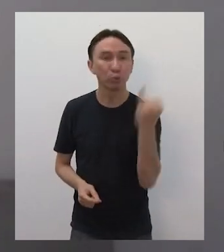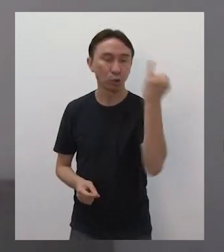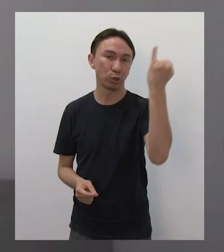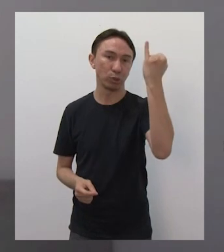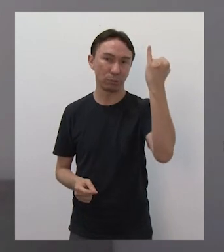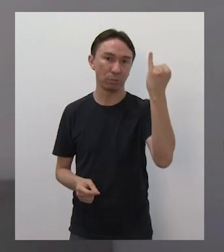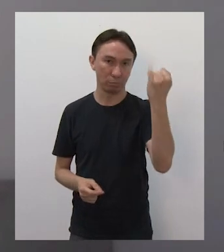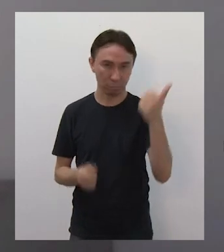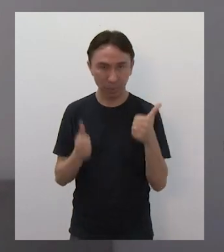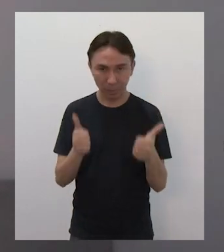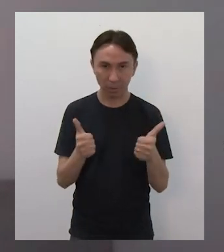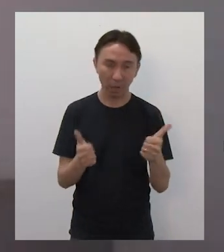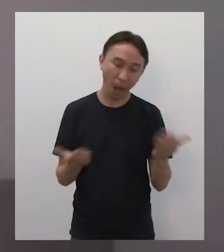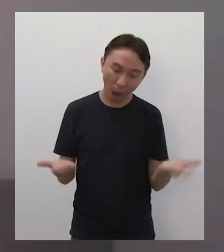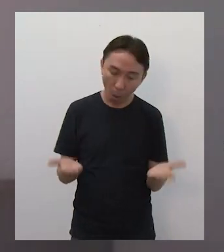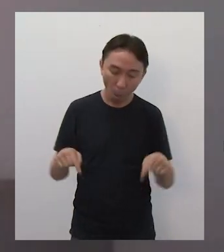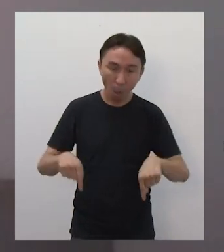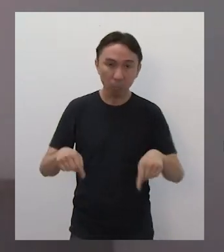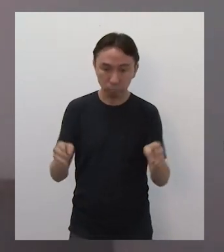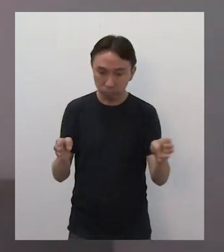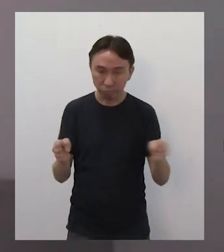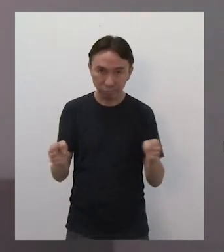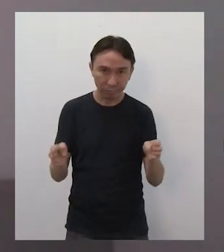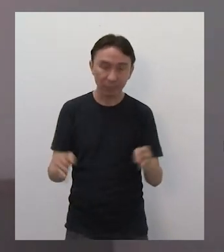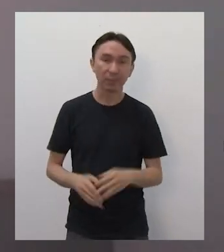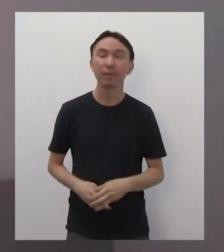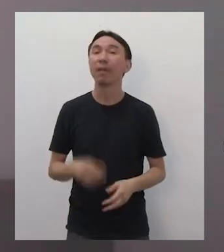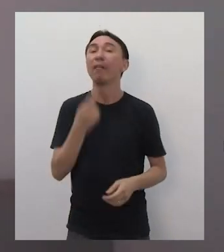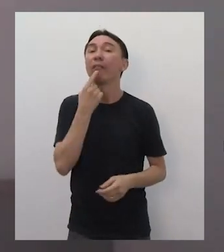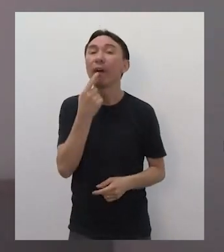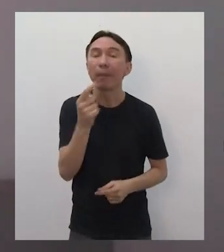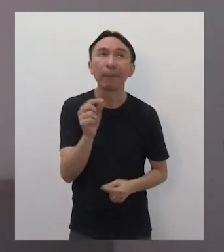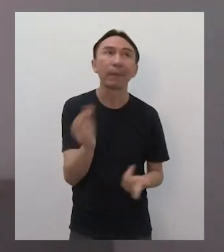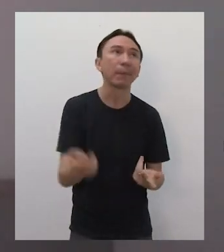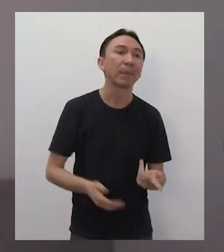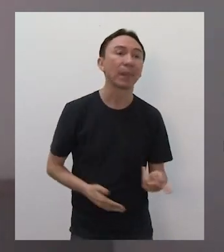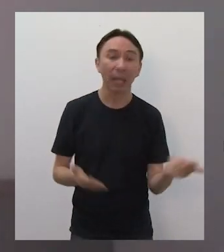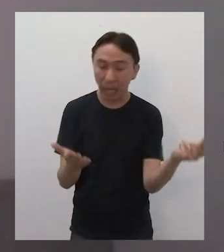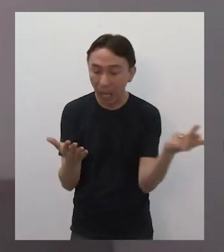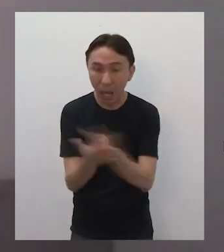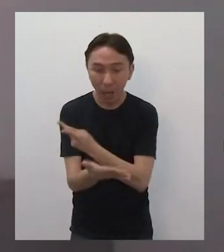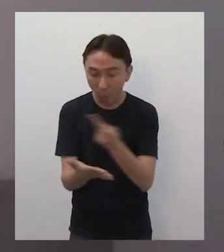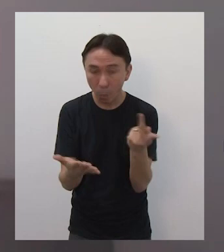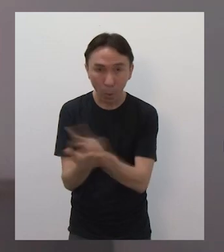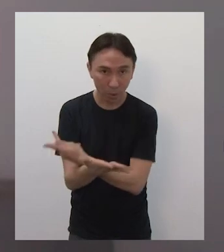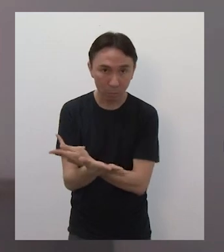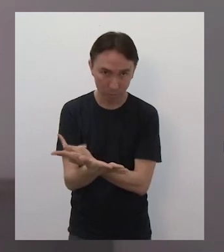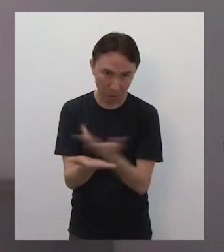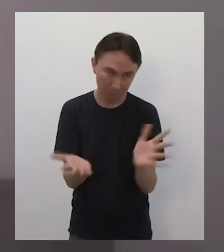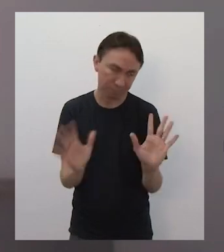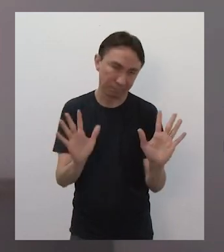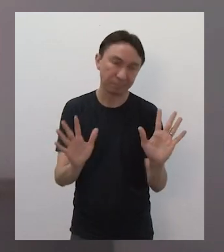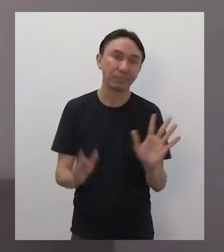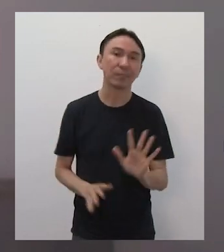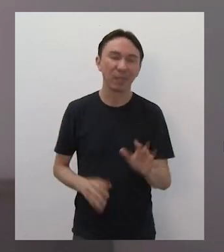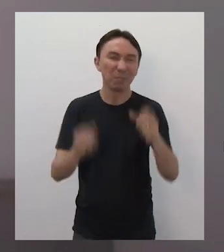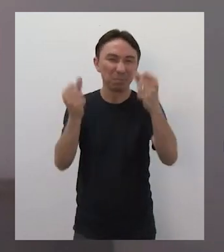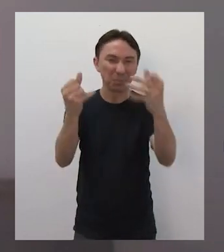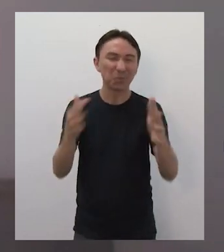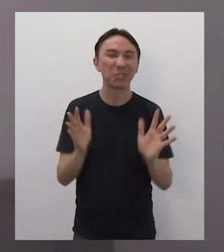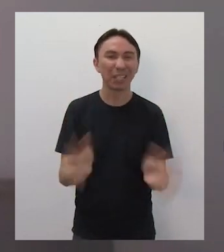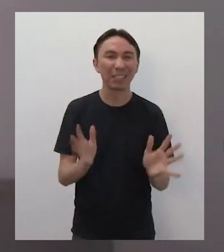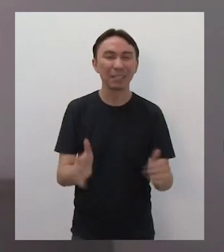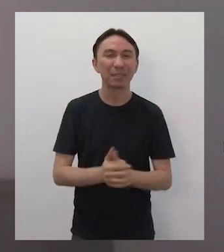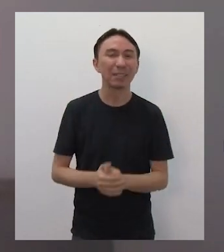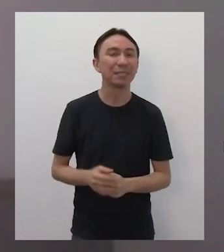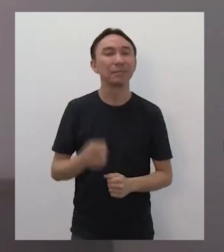nesse momento. E quando a gente fala do erro, a gente já falou um tanto aqui, né? Mas a gente precisa começar a lidar